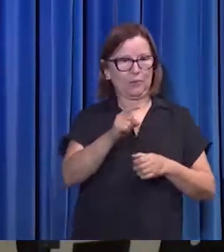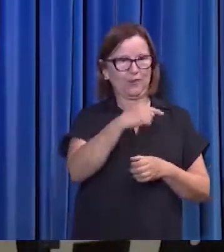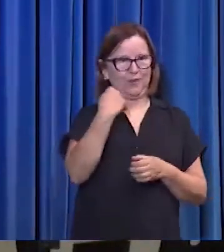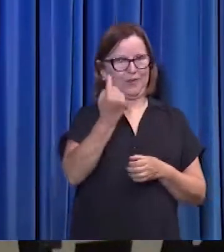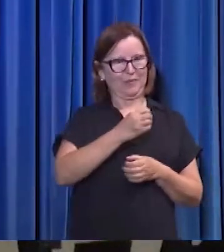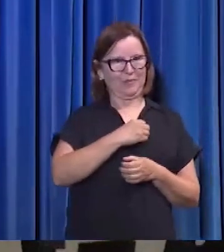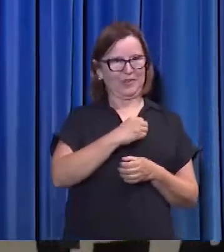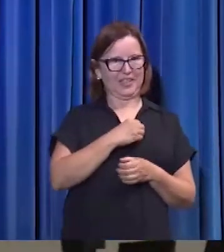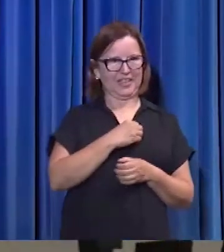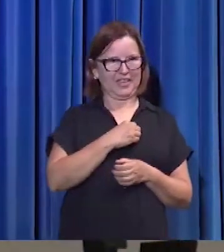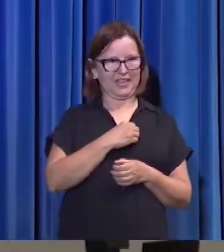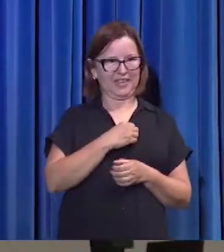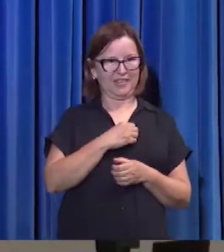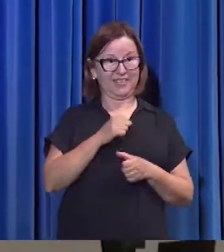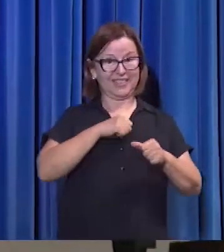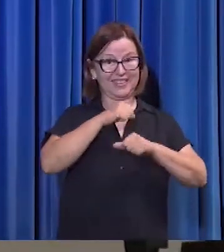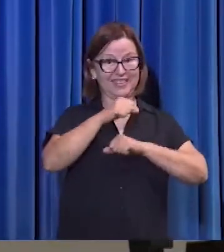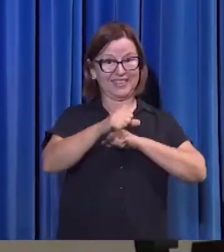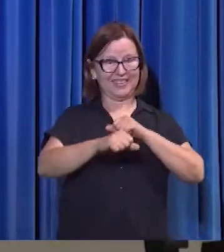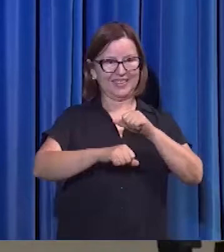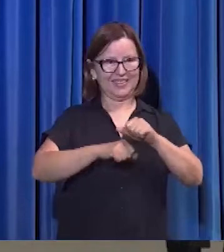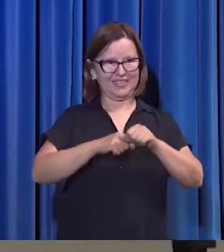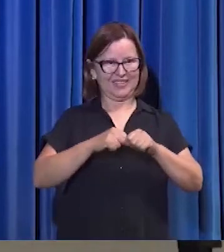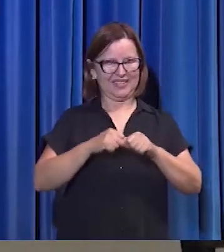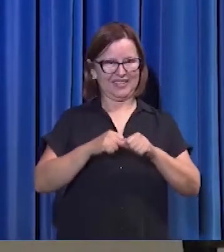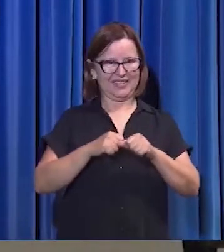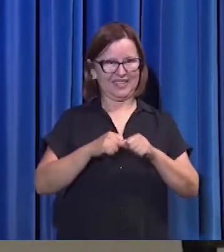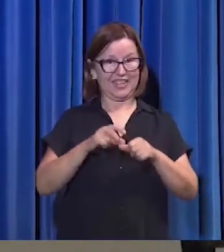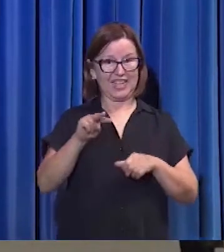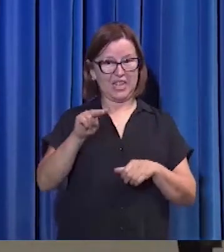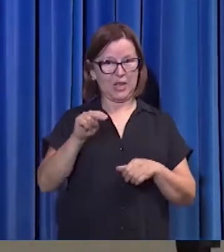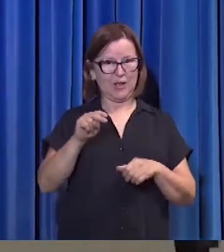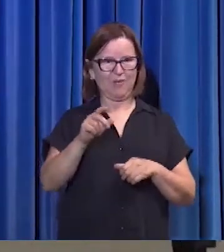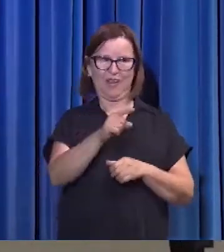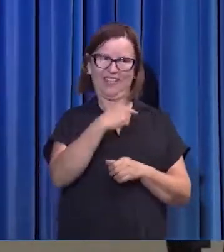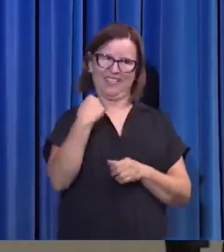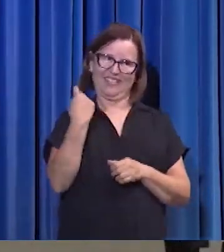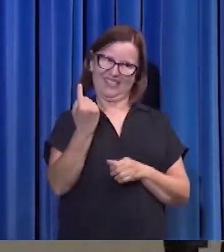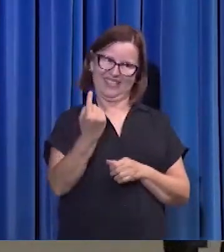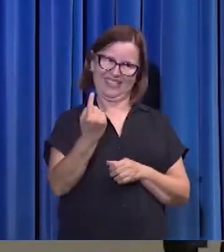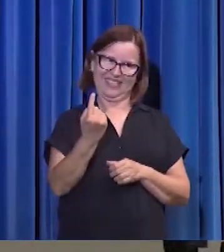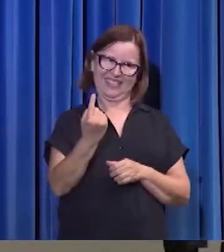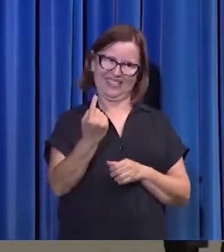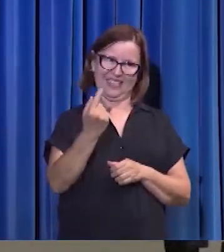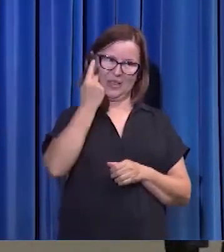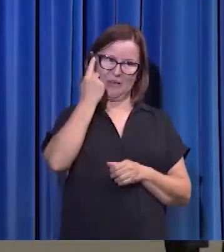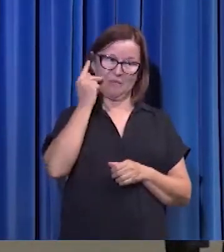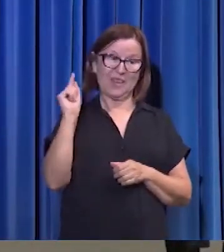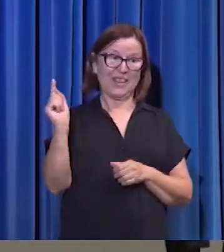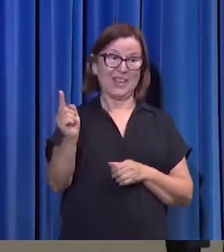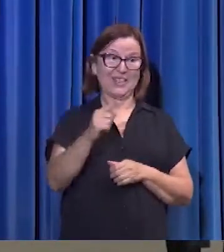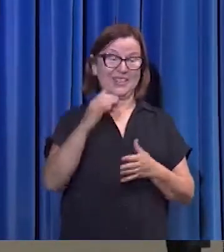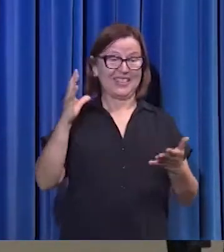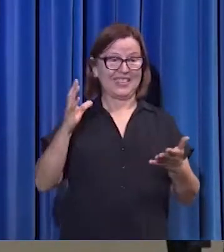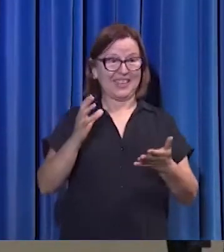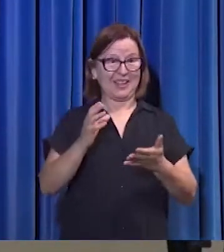para se tornar um como nós, para nos salvar